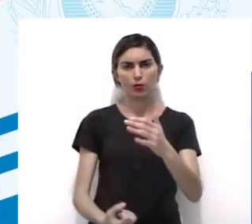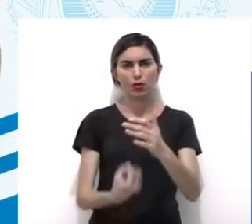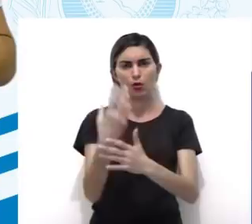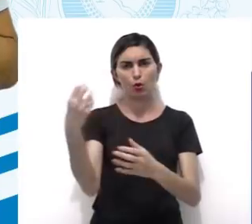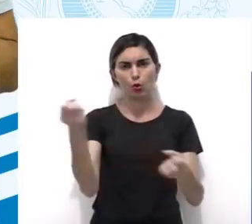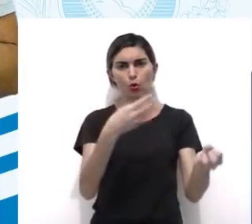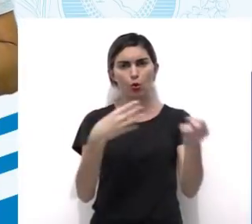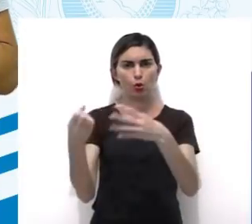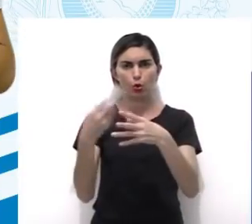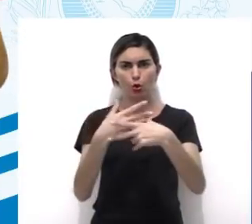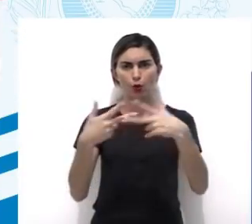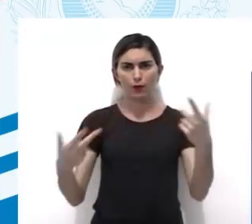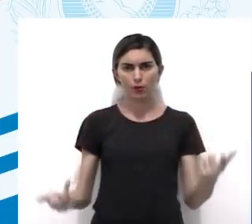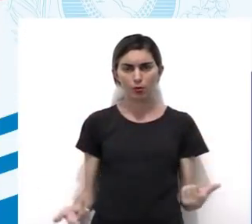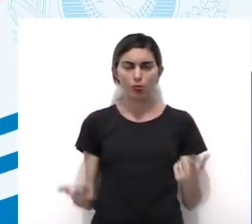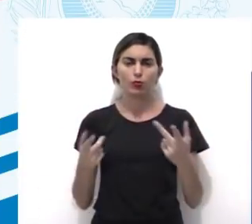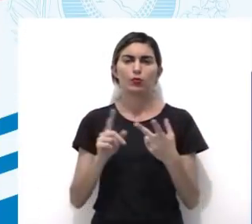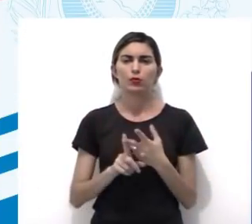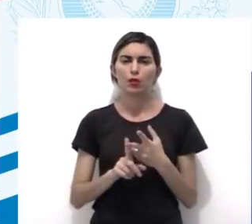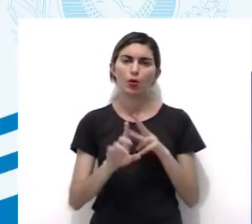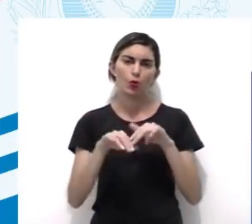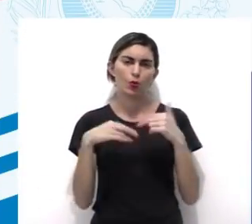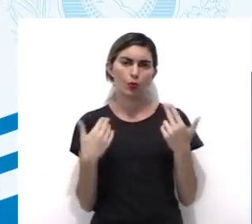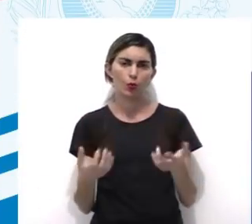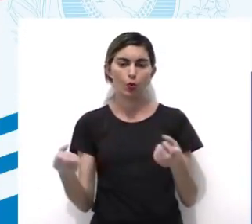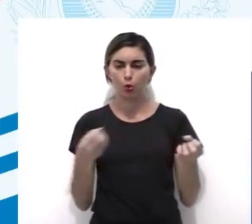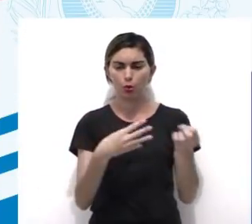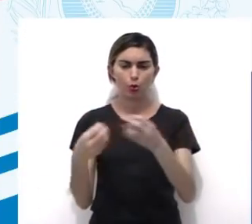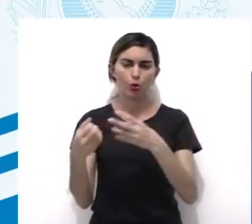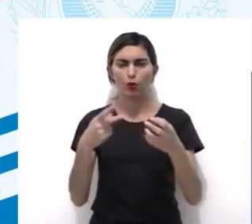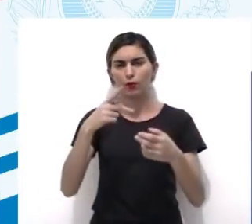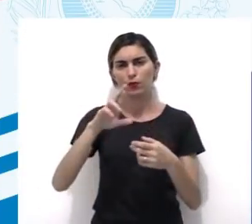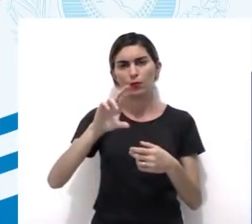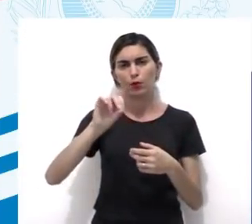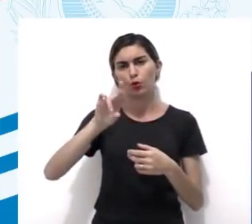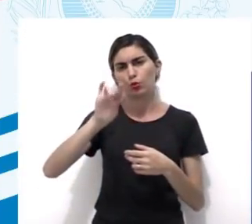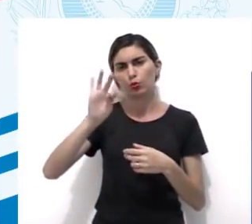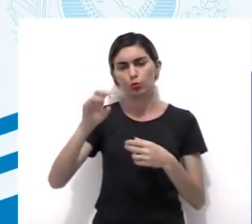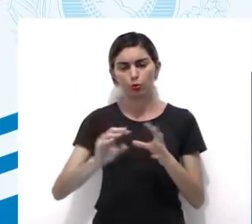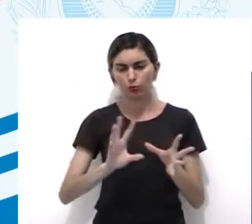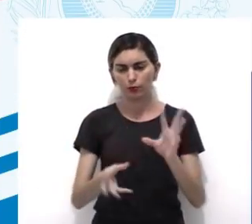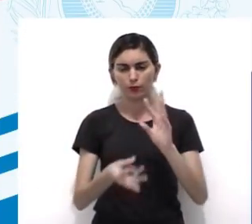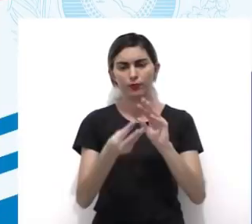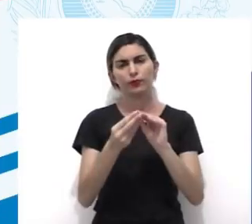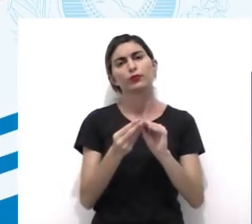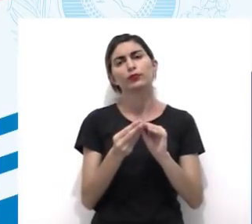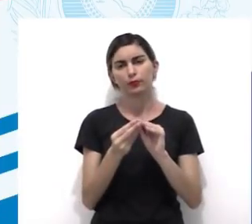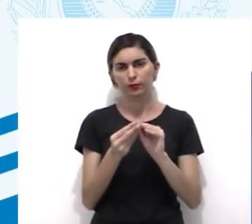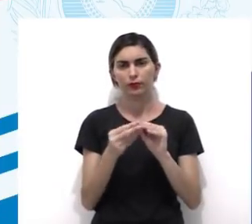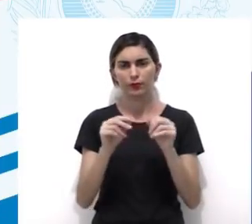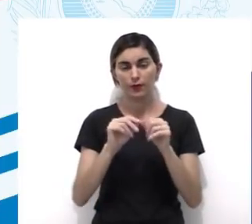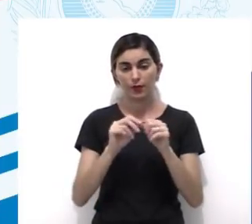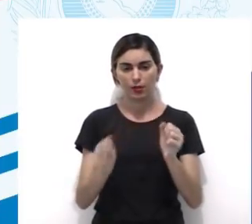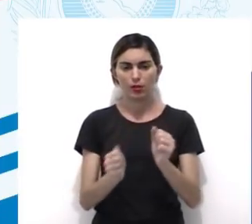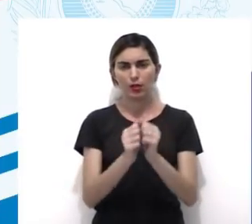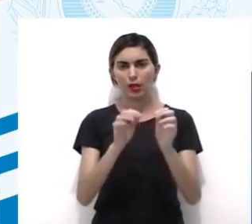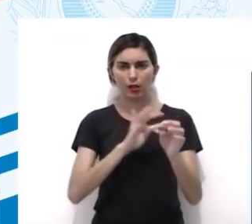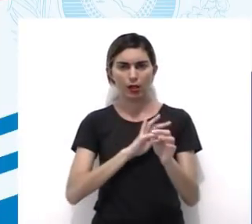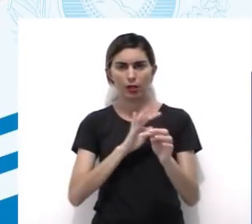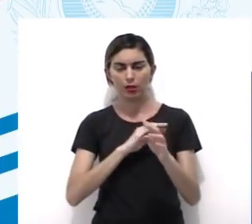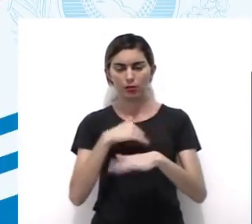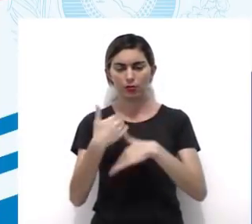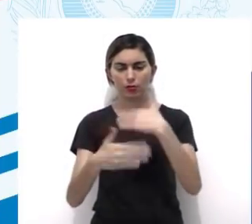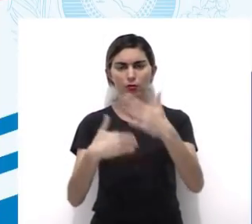criação de novos produtos e serviços, ou seja, novos produtos e serviços vão se implementar a essas técnicas,